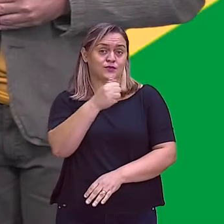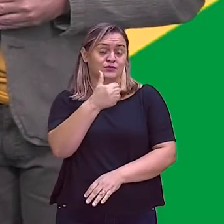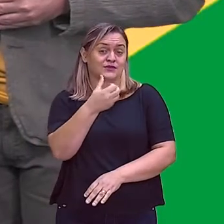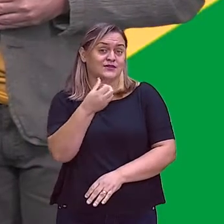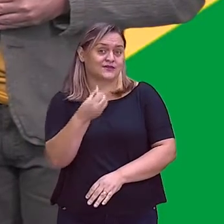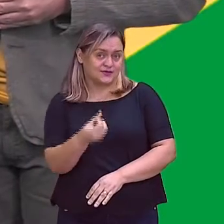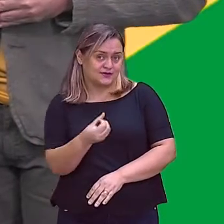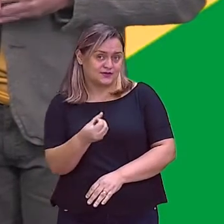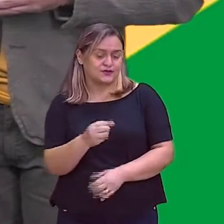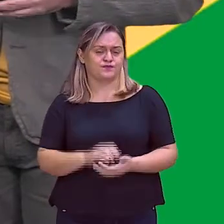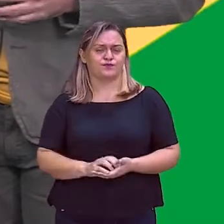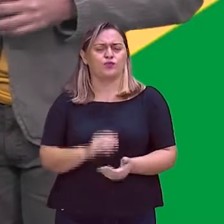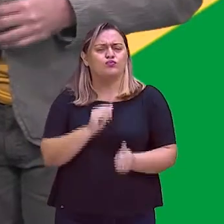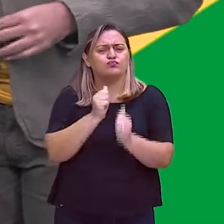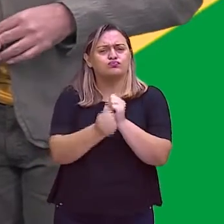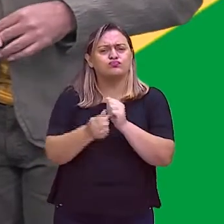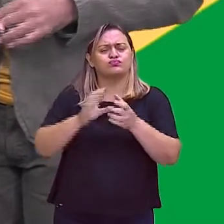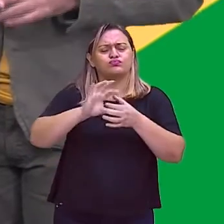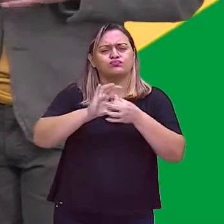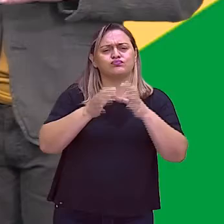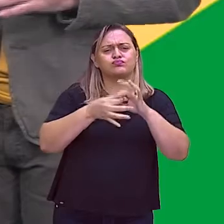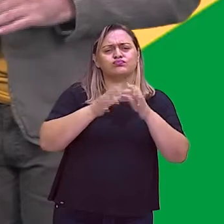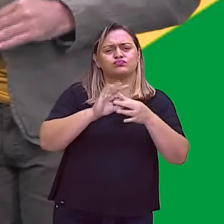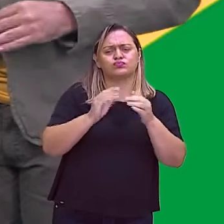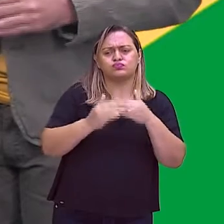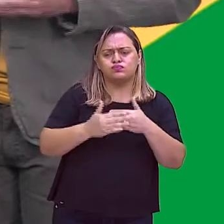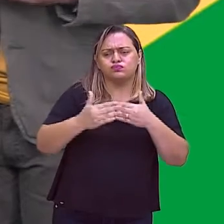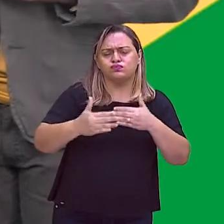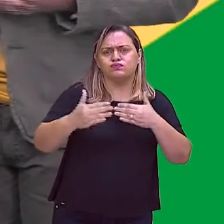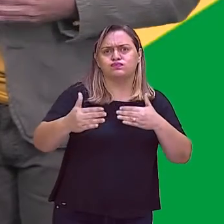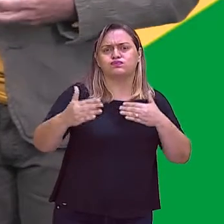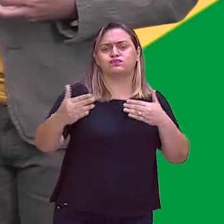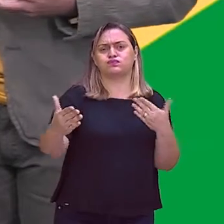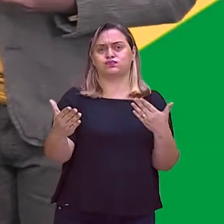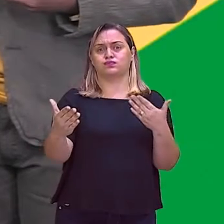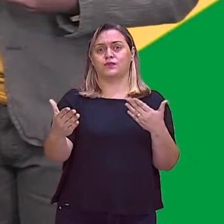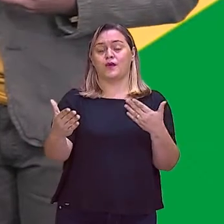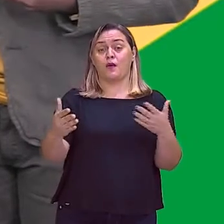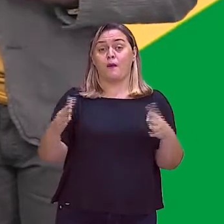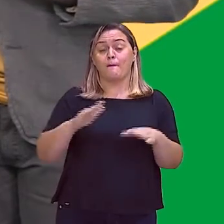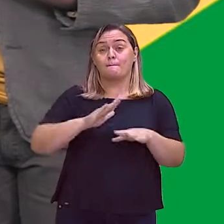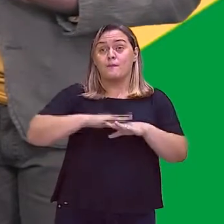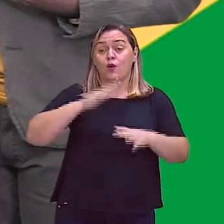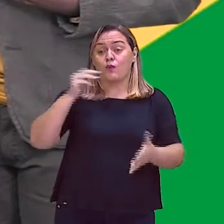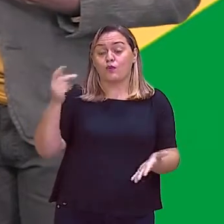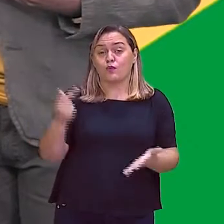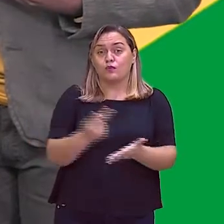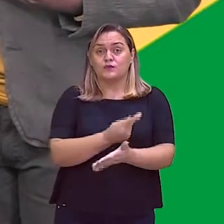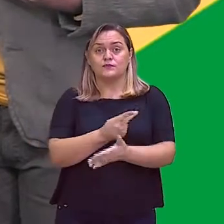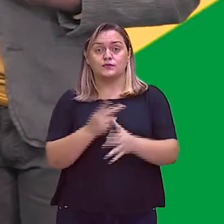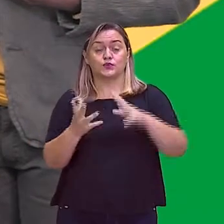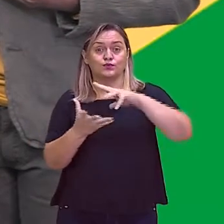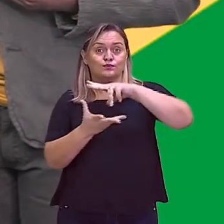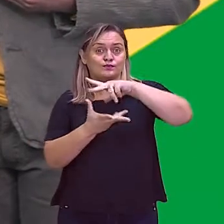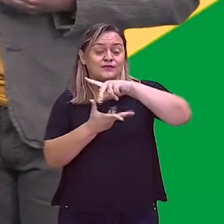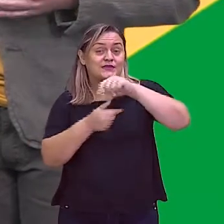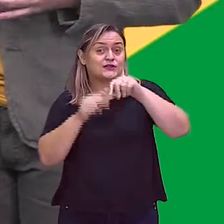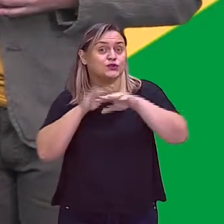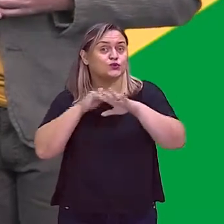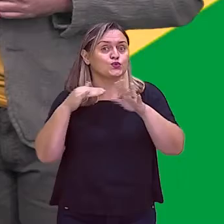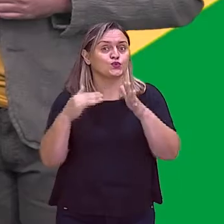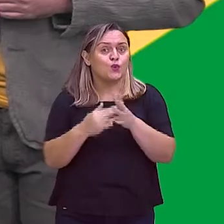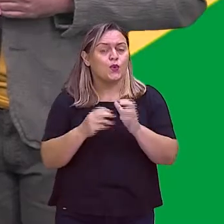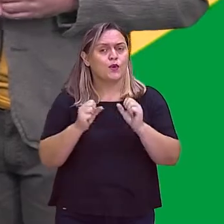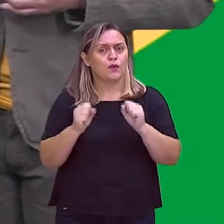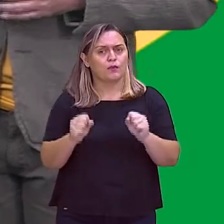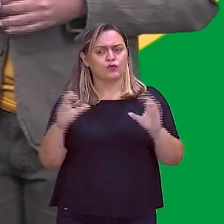Jogos Olímpicos cresceram a ponto de se transformar no maior evento do planeta e o único capaz de